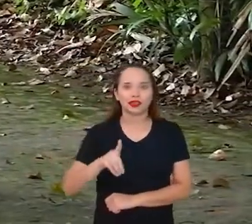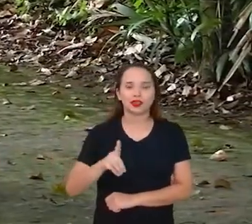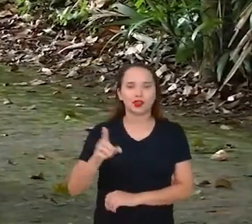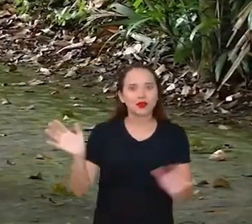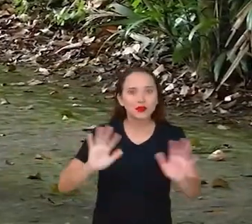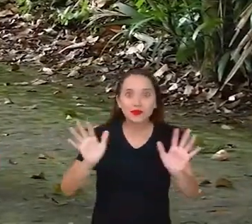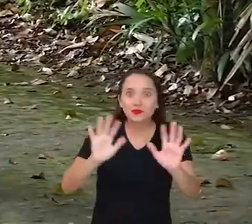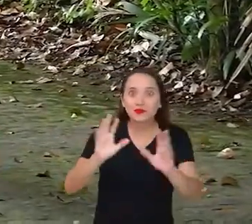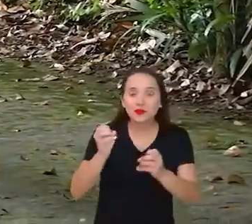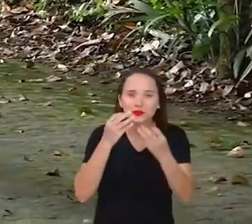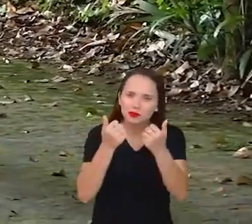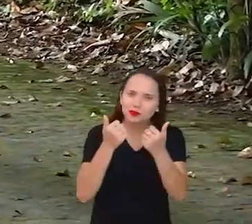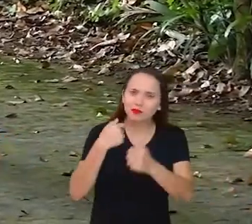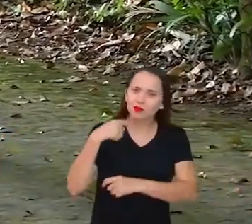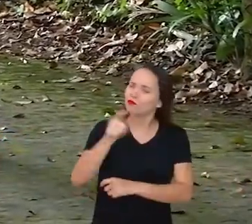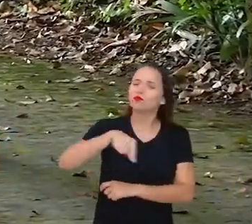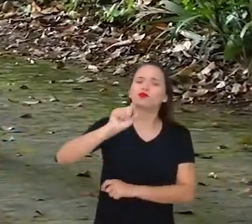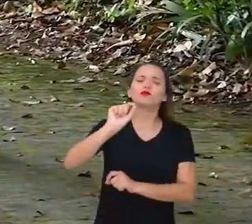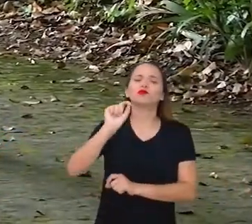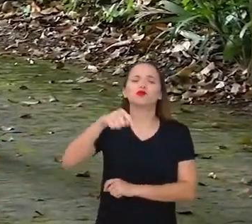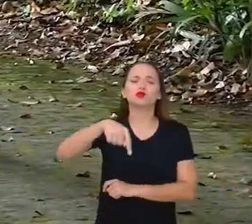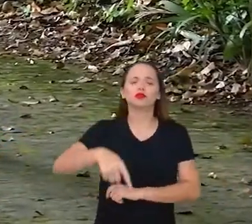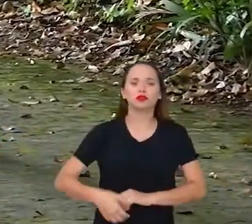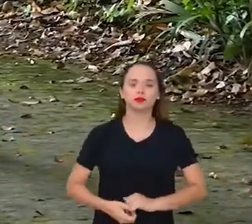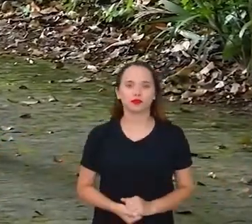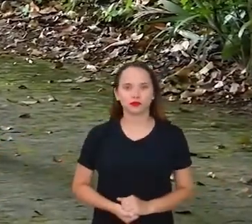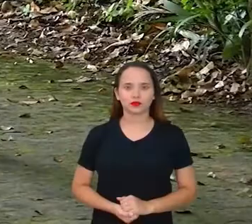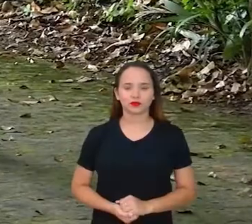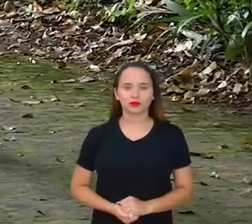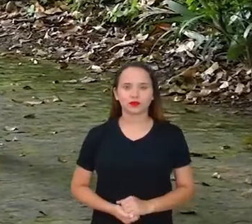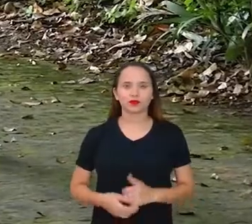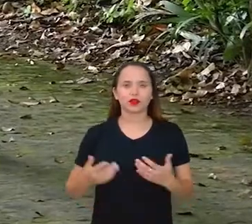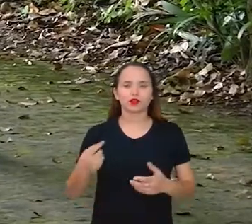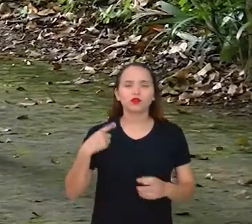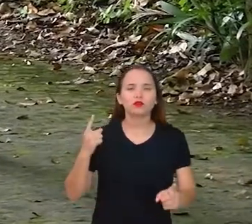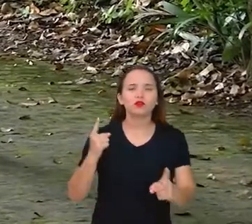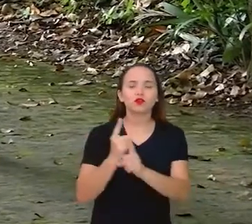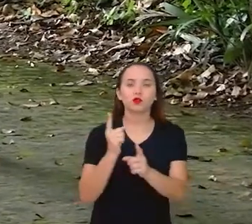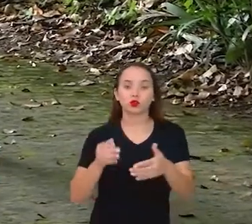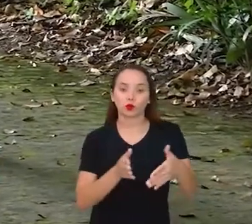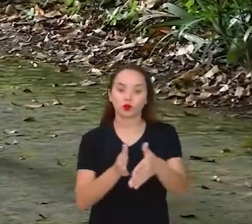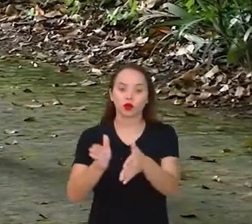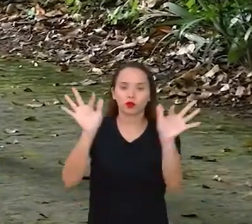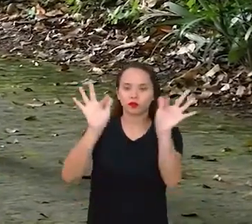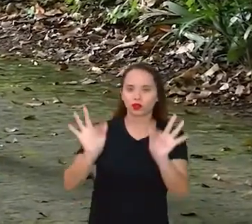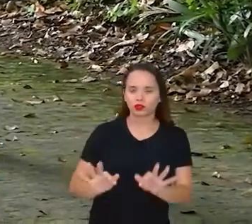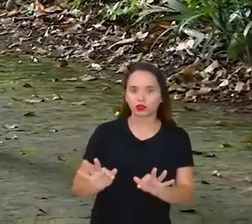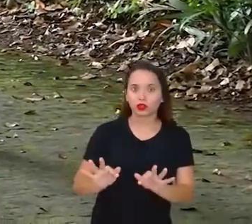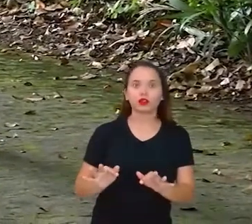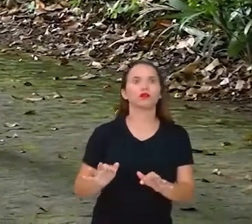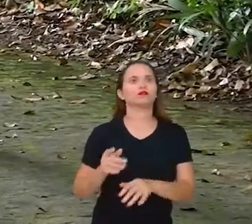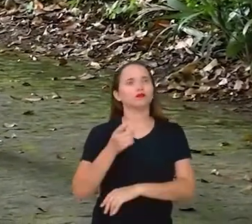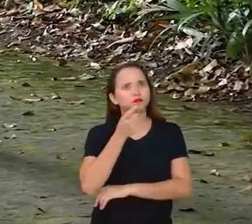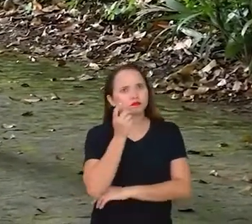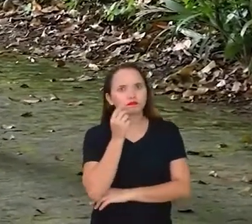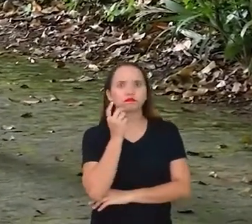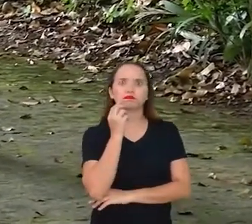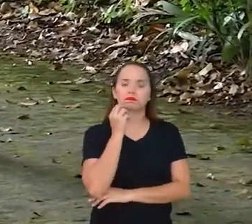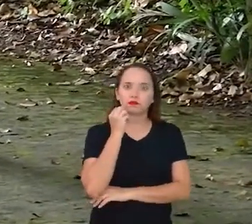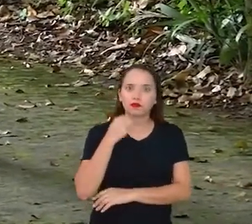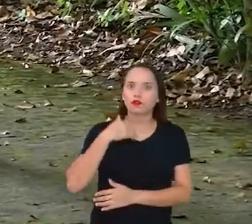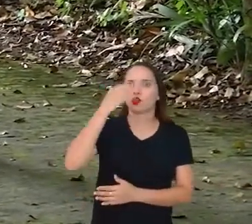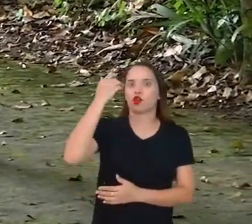O que vocês estão fazendo aqui? Tentam encontrar o caminho da felicidade. O caminho da felicidade?